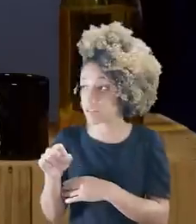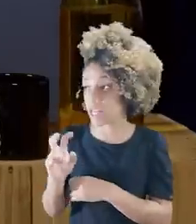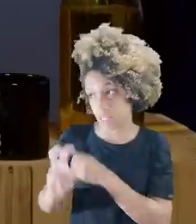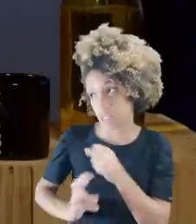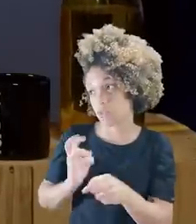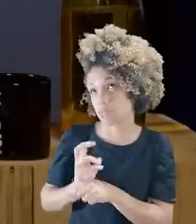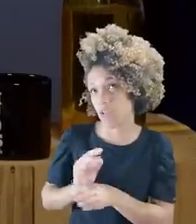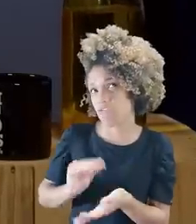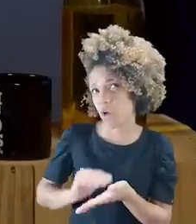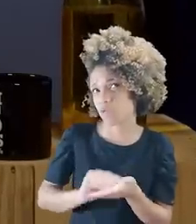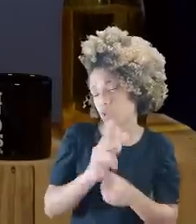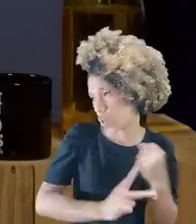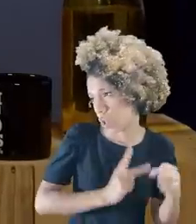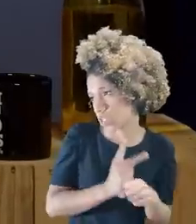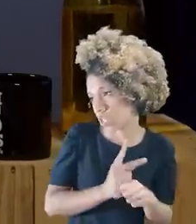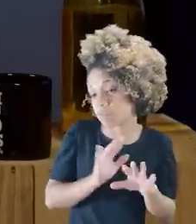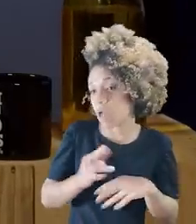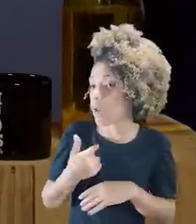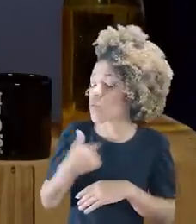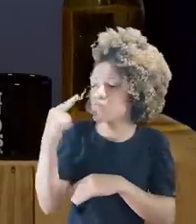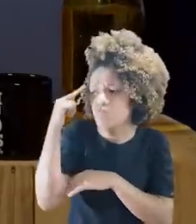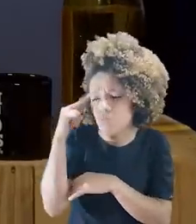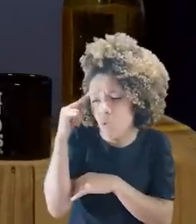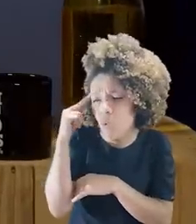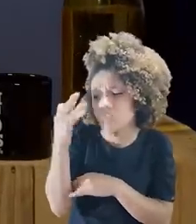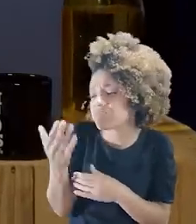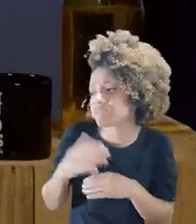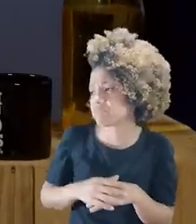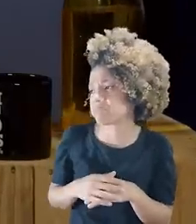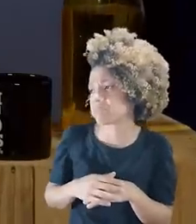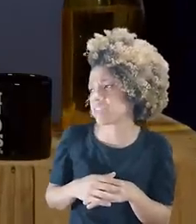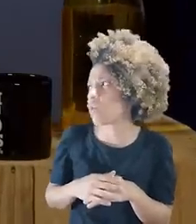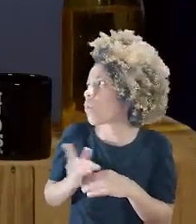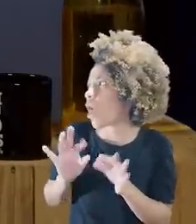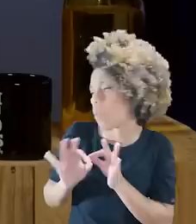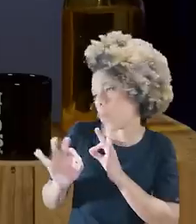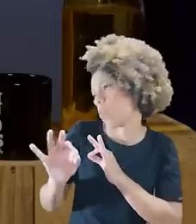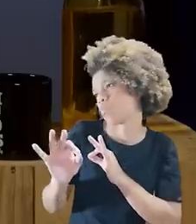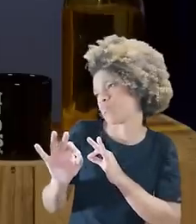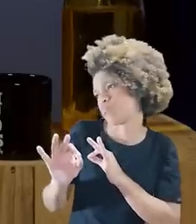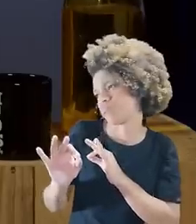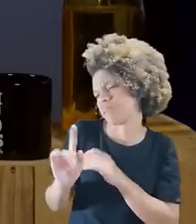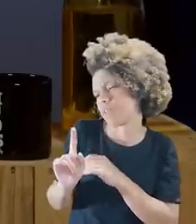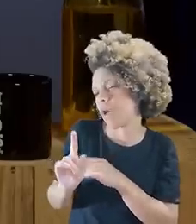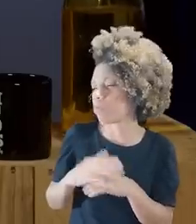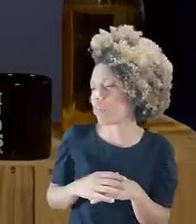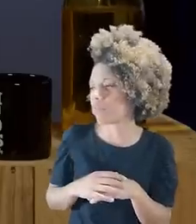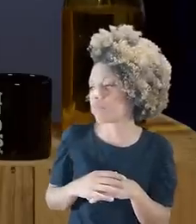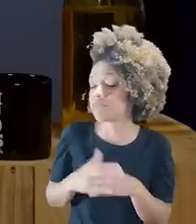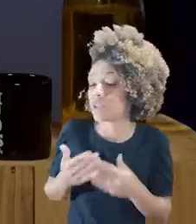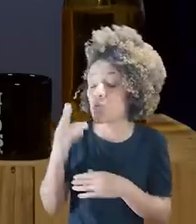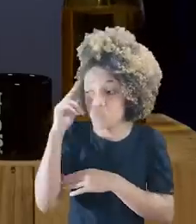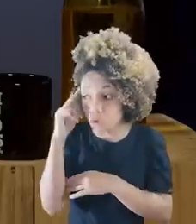anos só faltam dois então assim eu são sonhos assim que não estão tão não estão tão distantes sim então